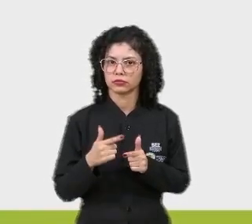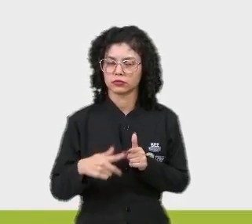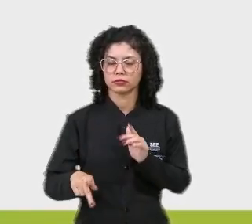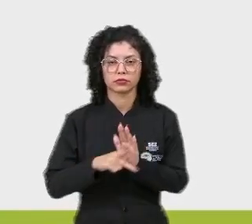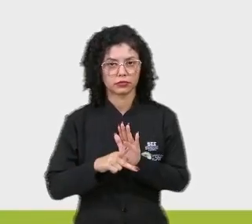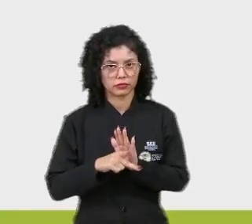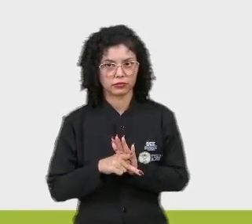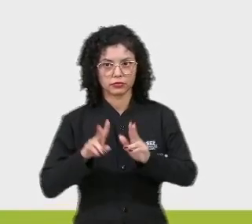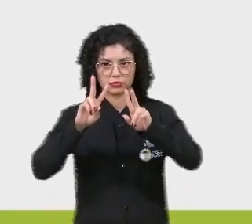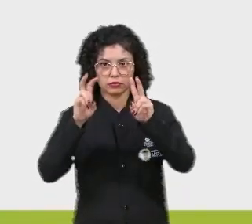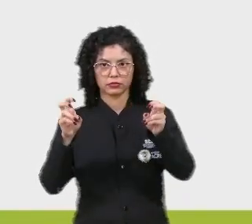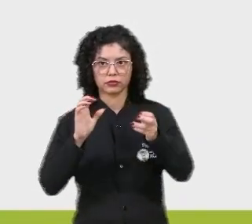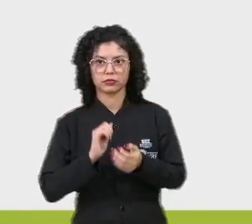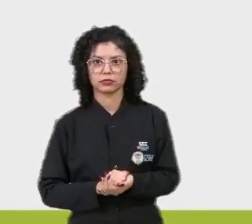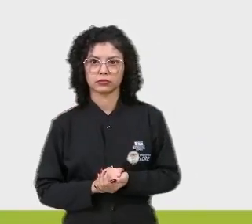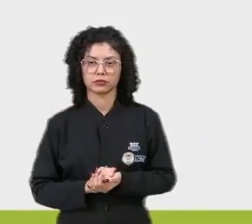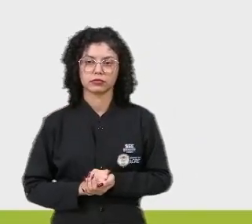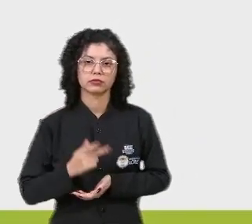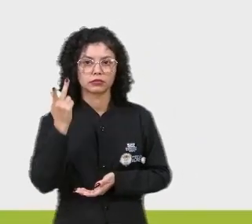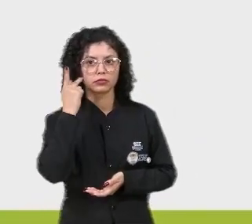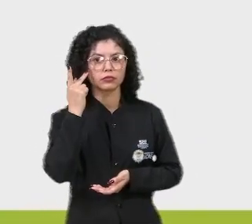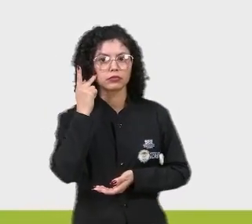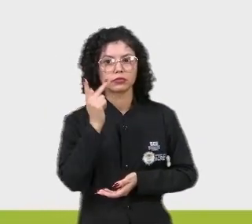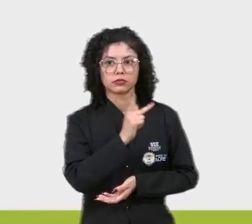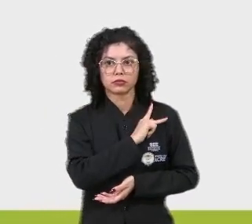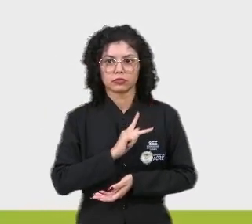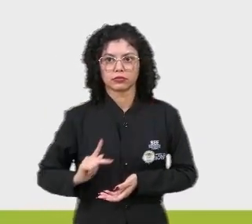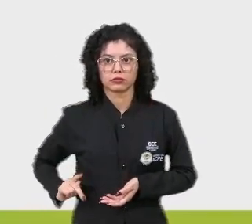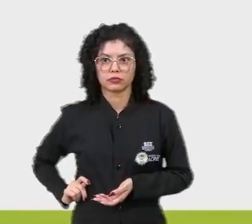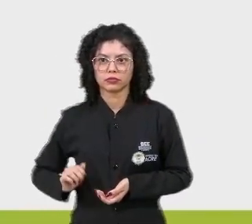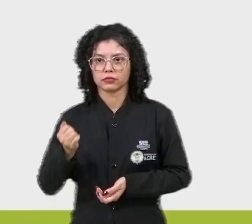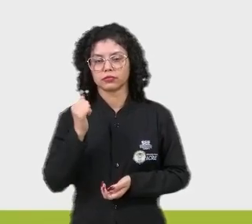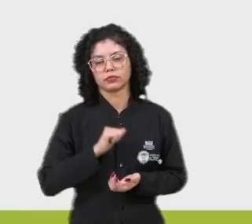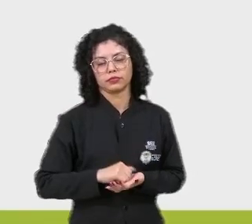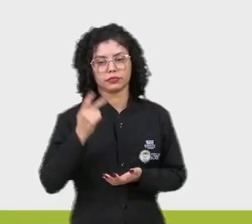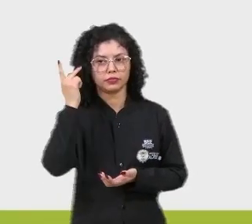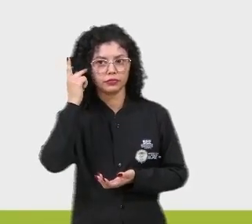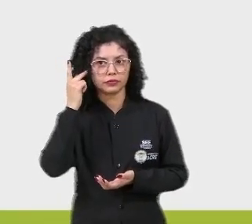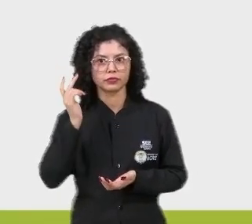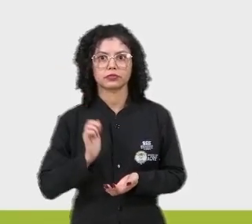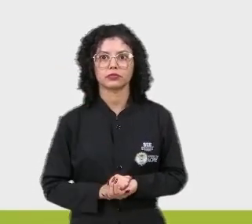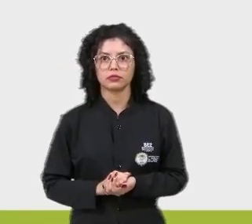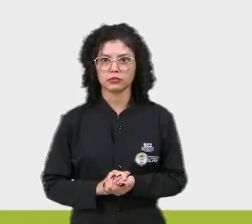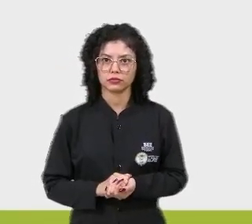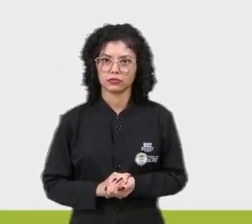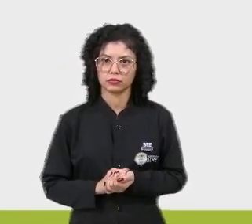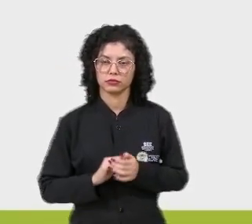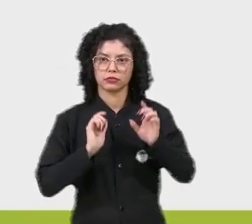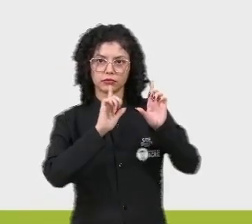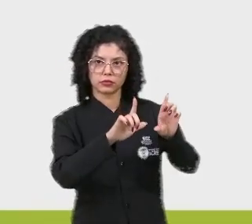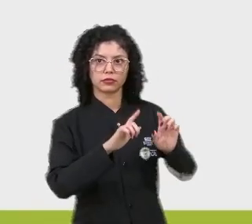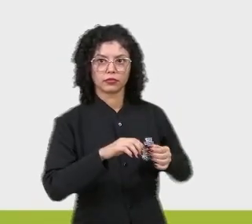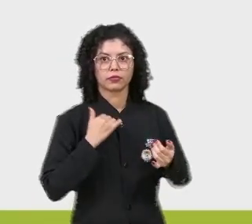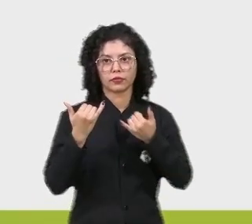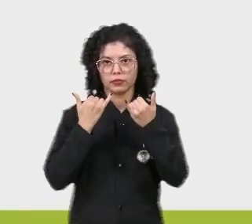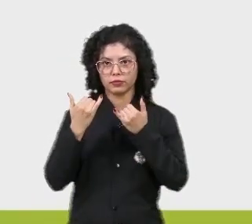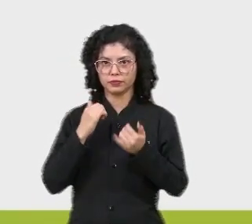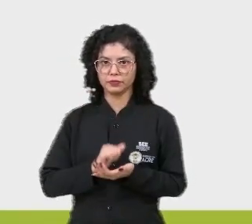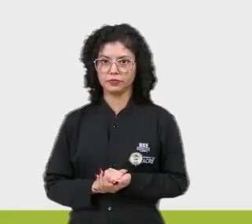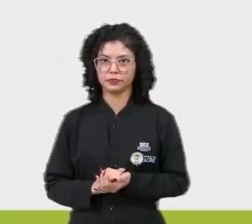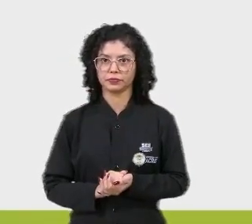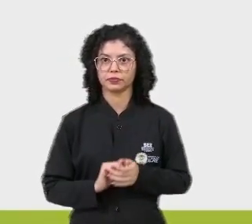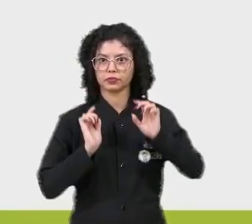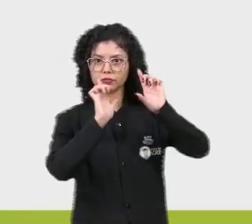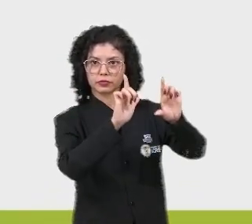temos aí os órgãos Prefeitura de São Paulo que são aí os promotores desse cartaz dessa propaganda